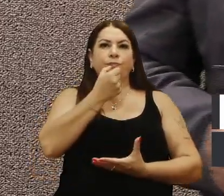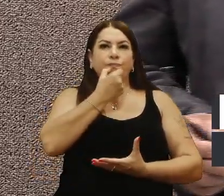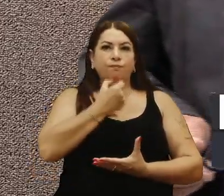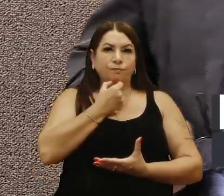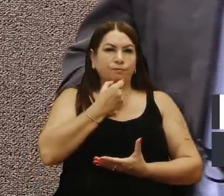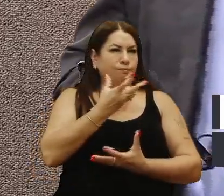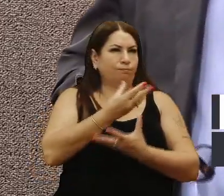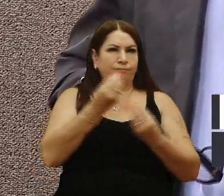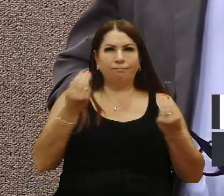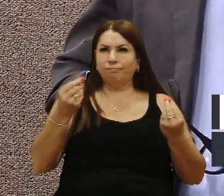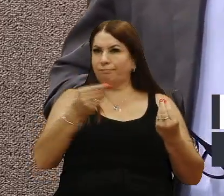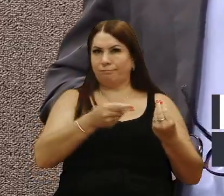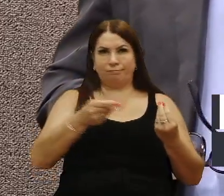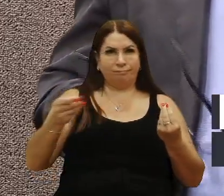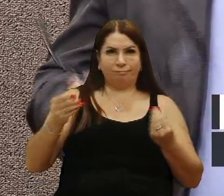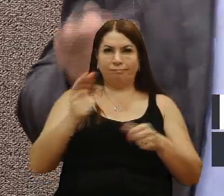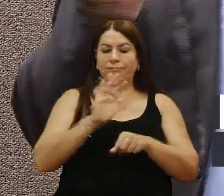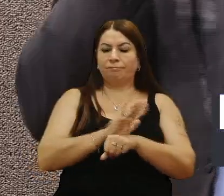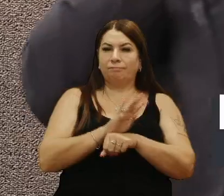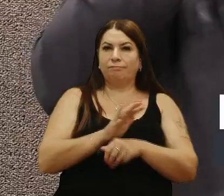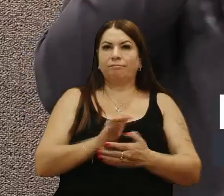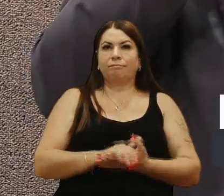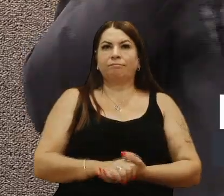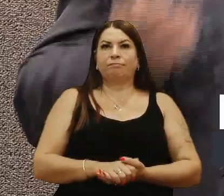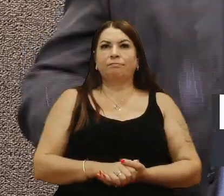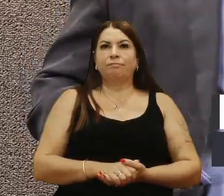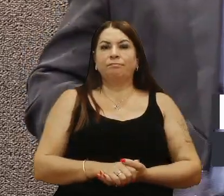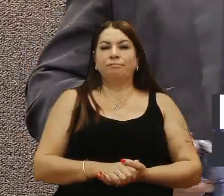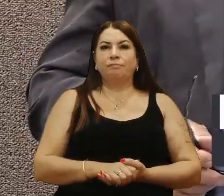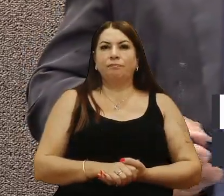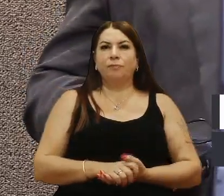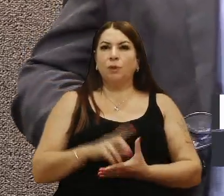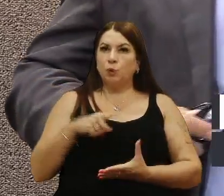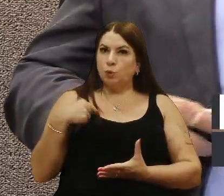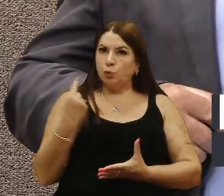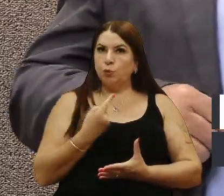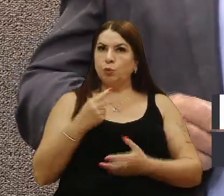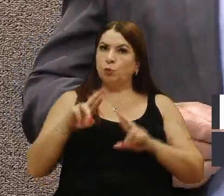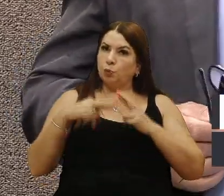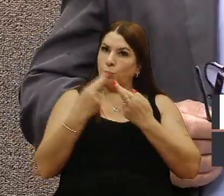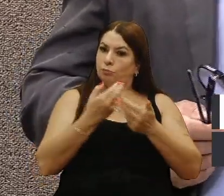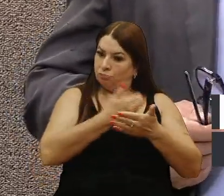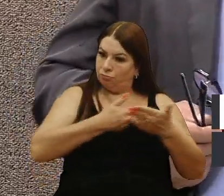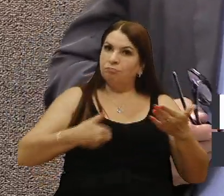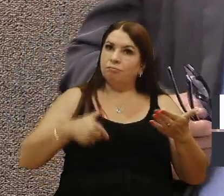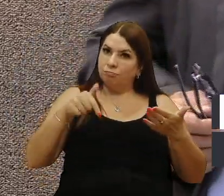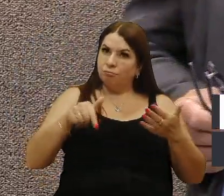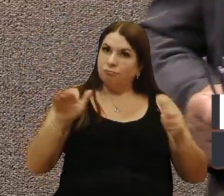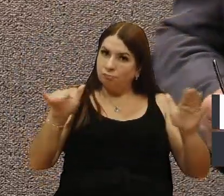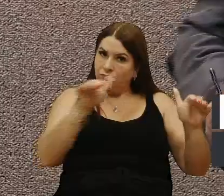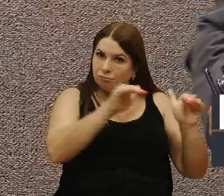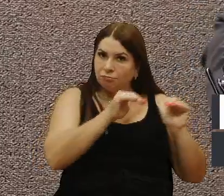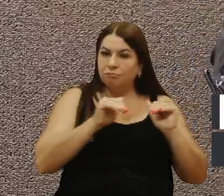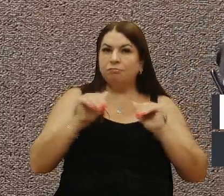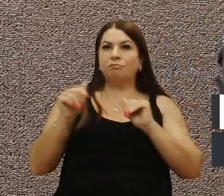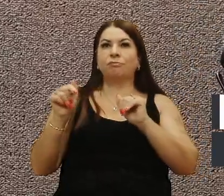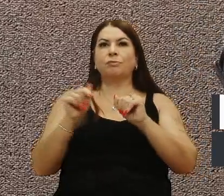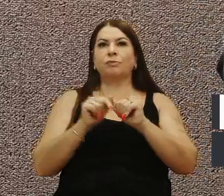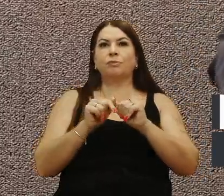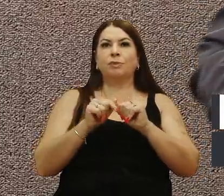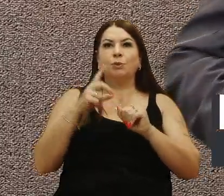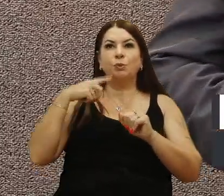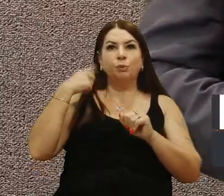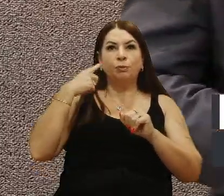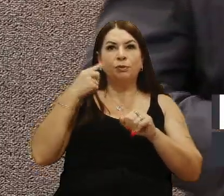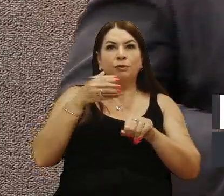Becker, tantos que ajudaram. E que nós, com audiências públicas, chamávamos os deputados